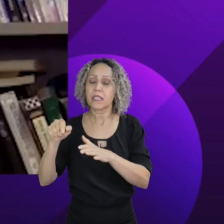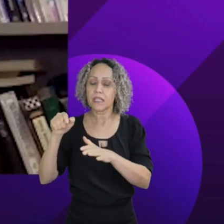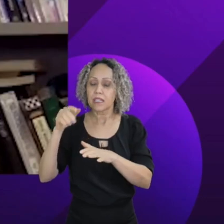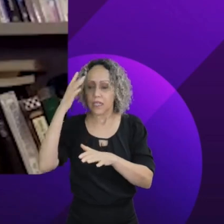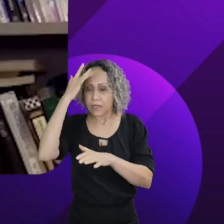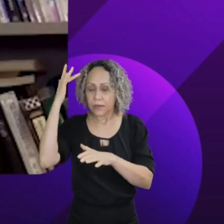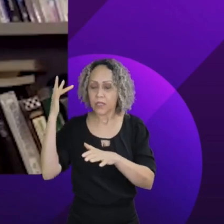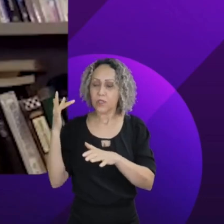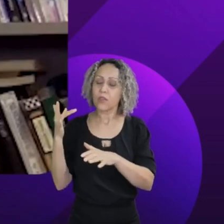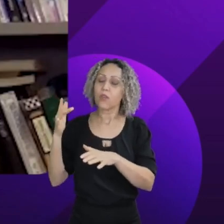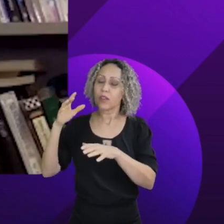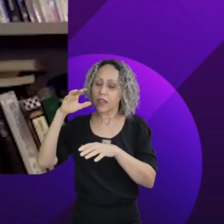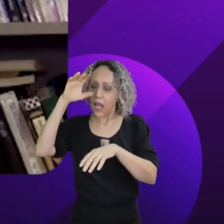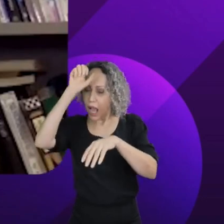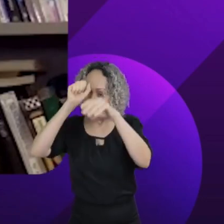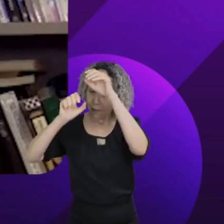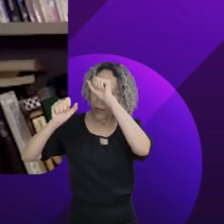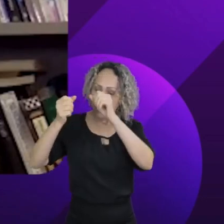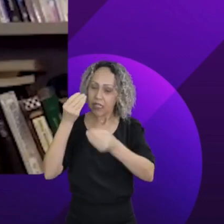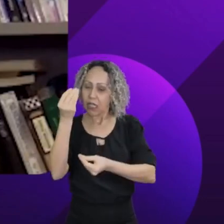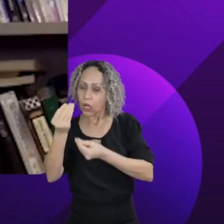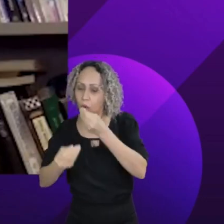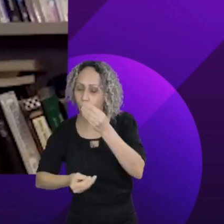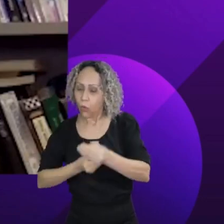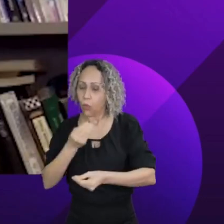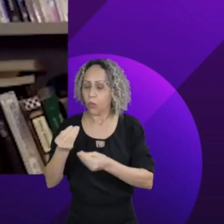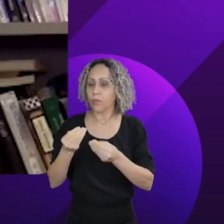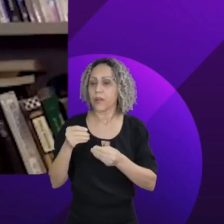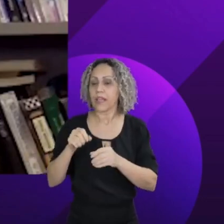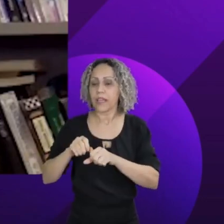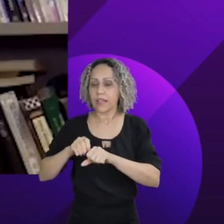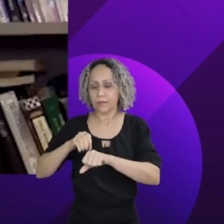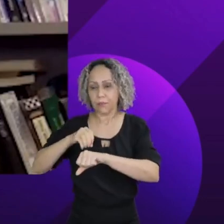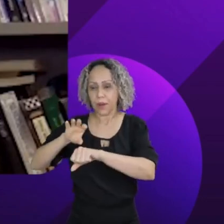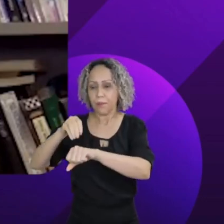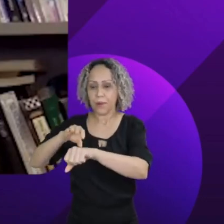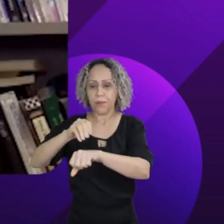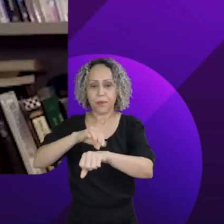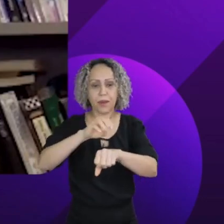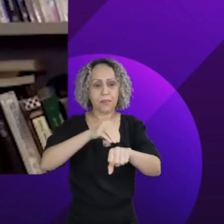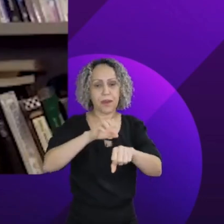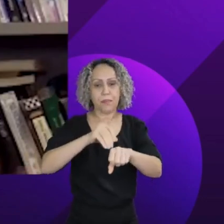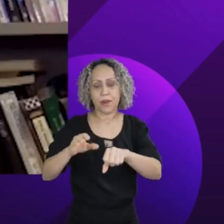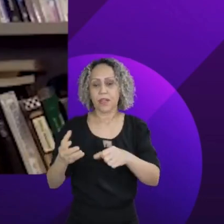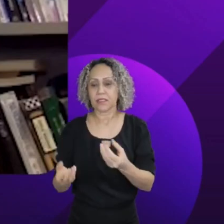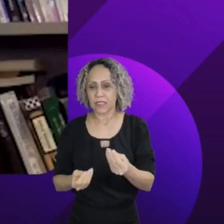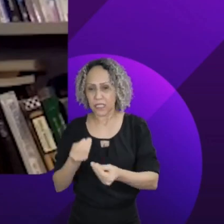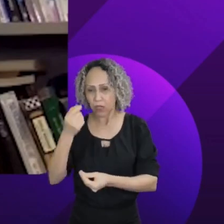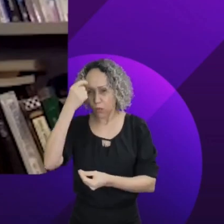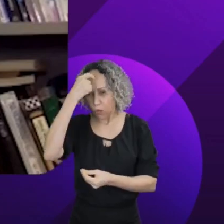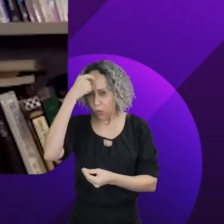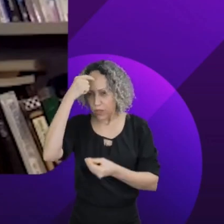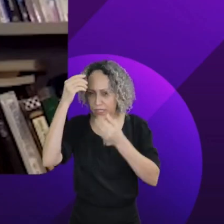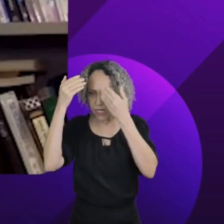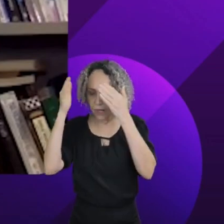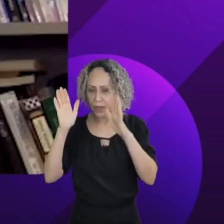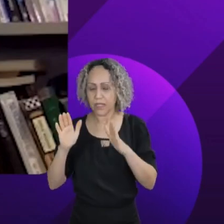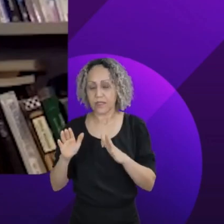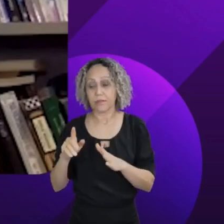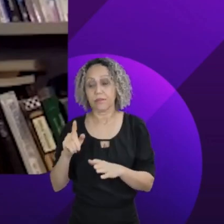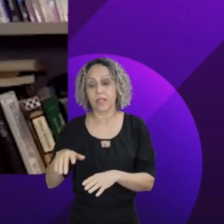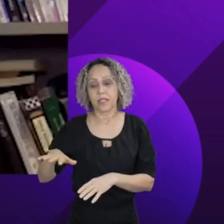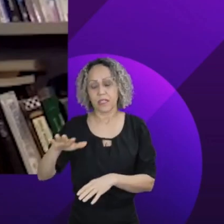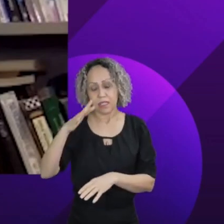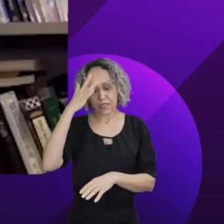vão trabalhar, que estão no ambiente de trabalho, ficarem mais fortalecidas e fazer o enfrentamento